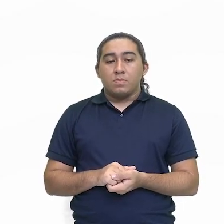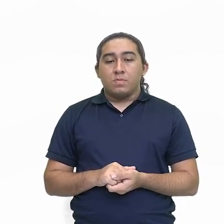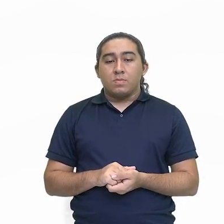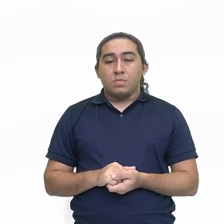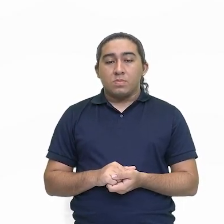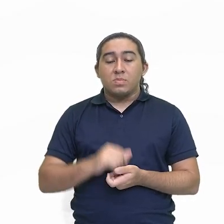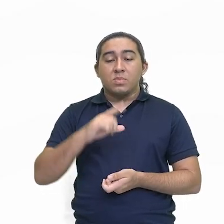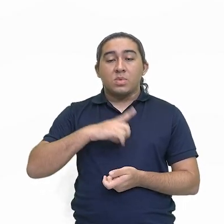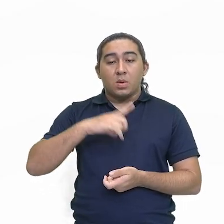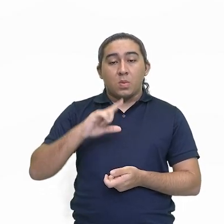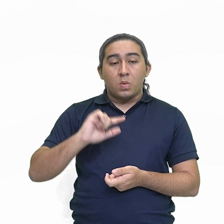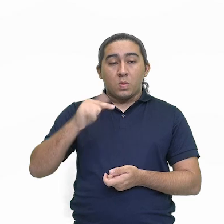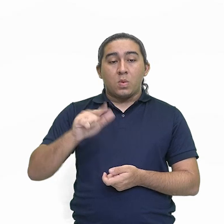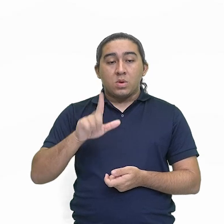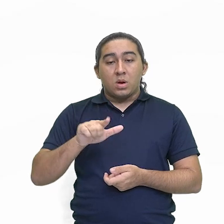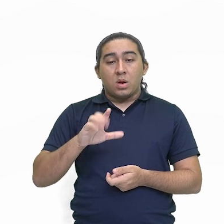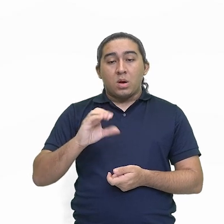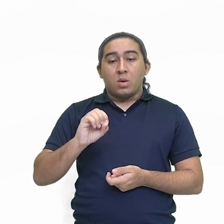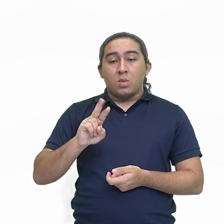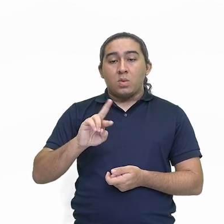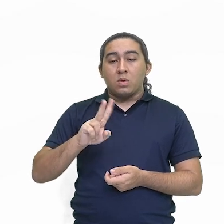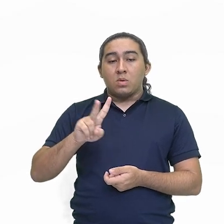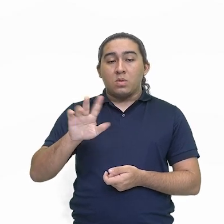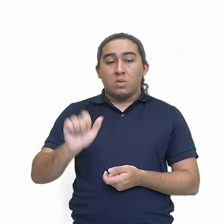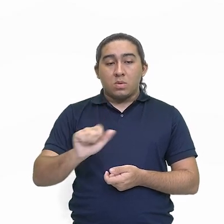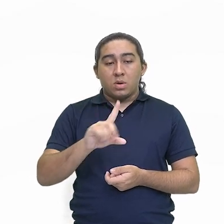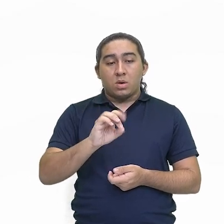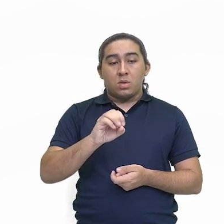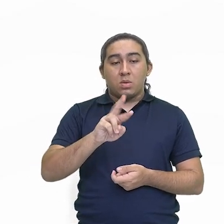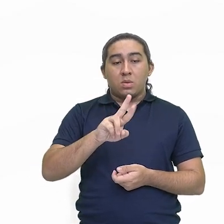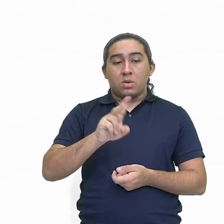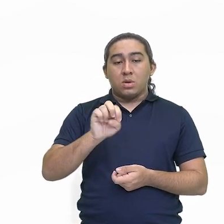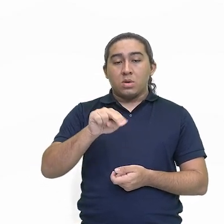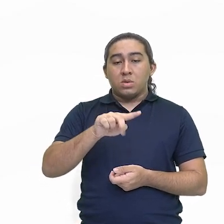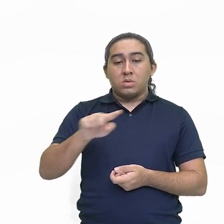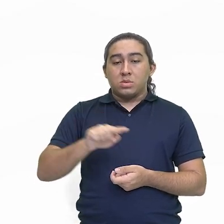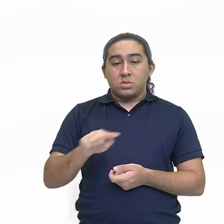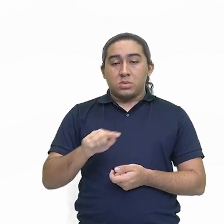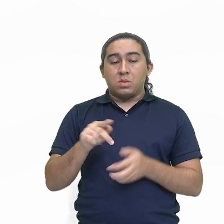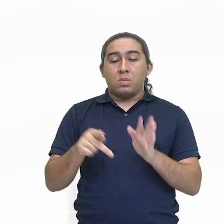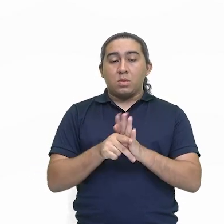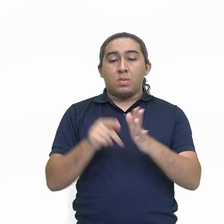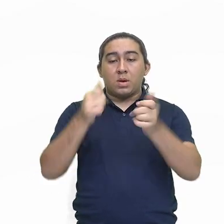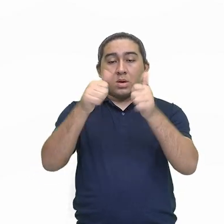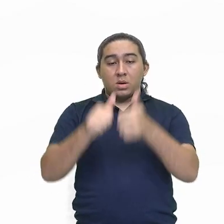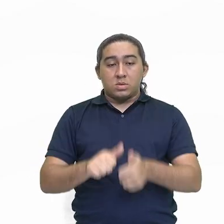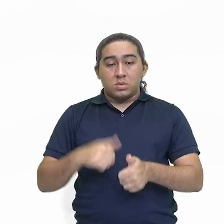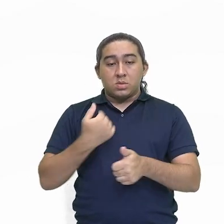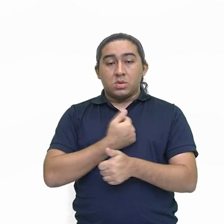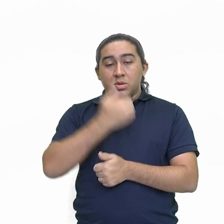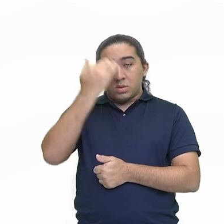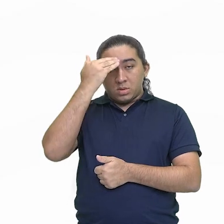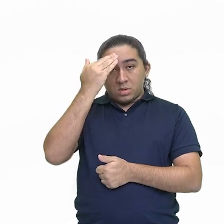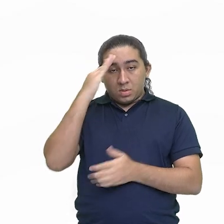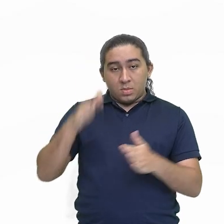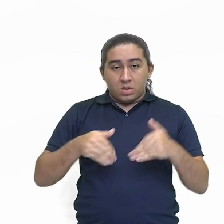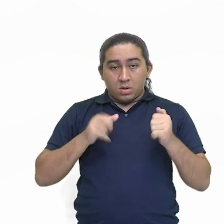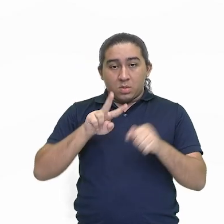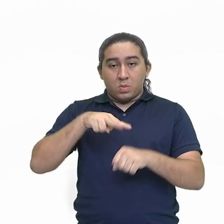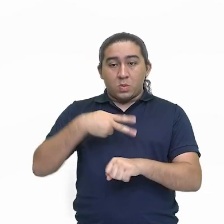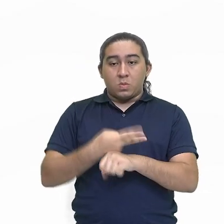matemático, que é a curva de Lorenz, né? Para as análises, a gente vai entender sobre isso daqui a pouquinho, tá,